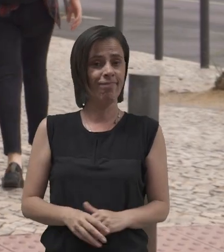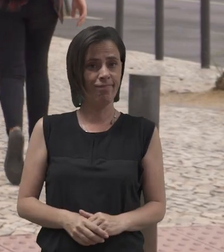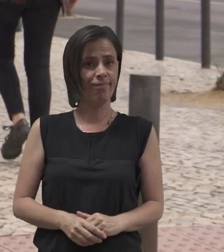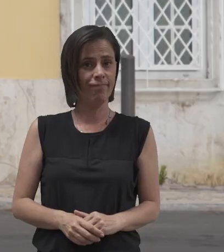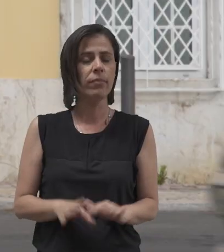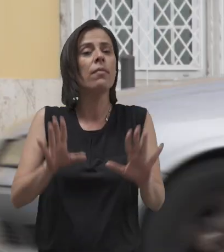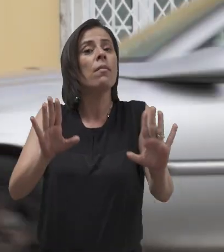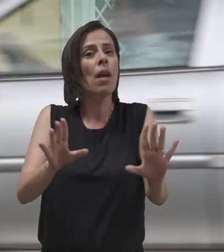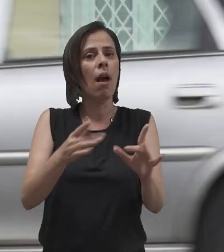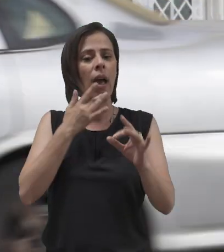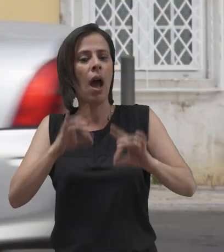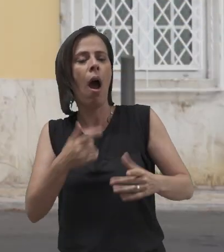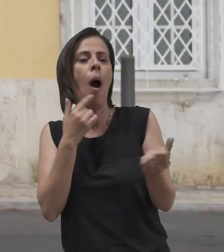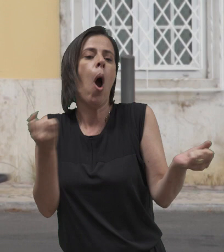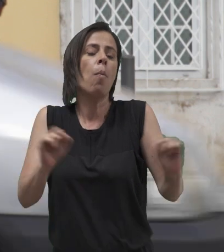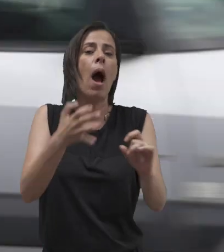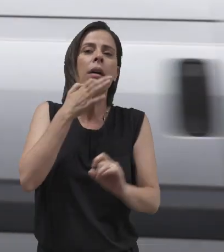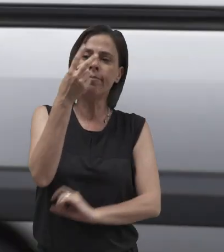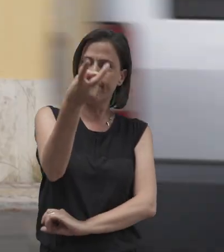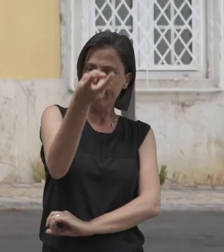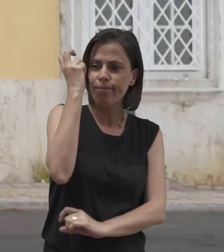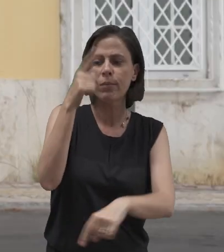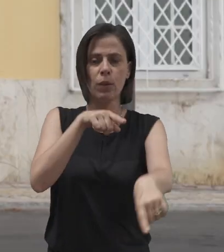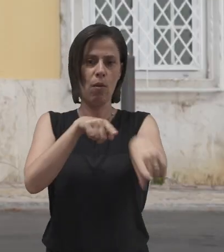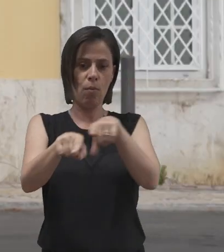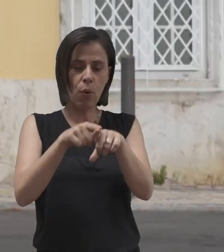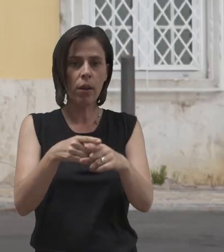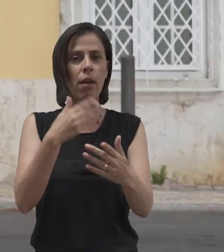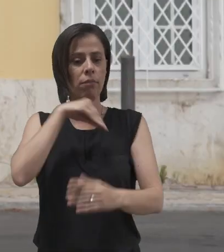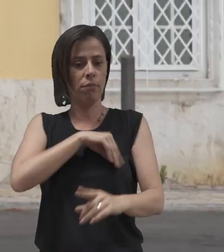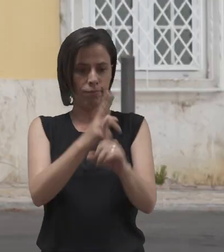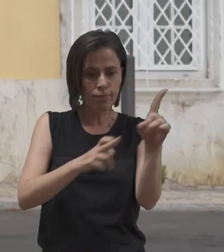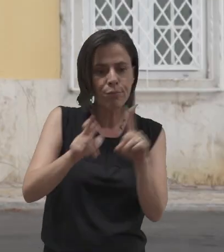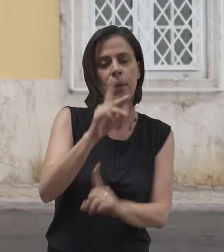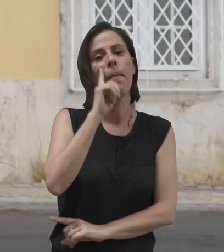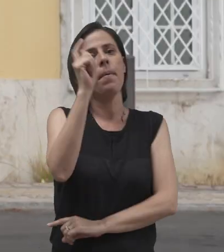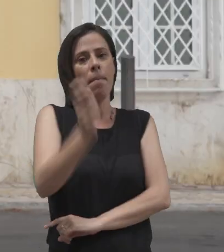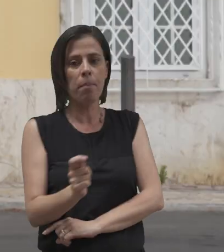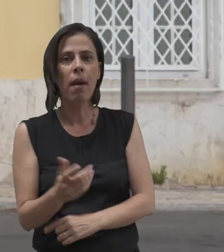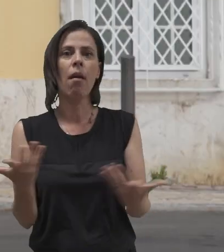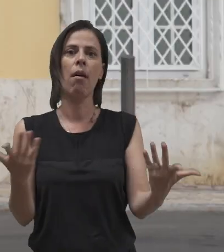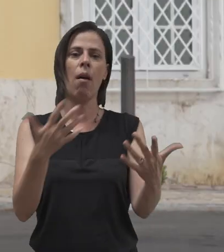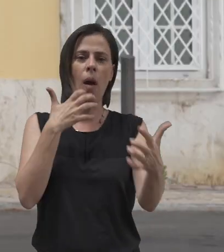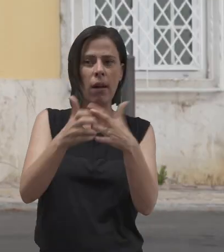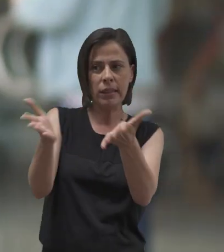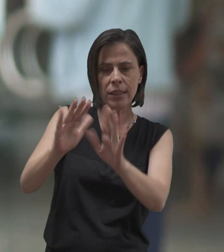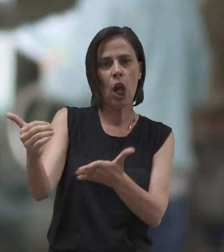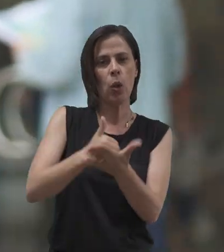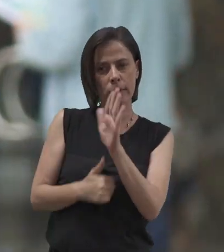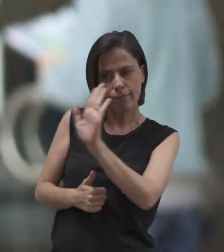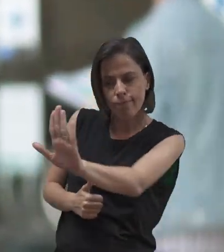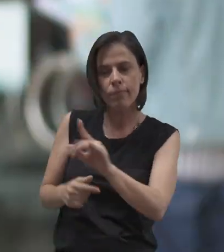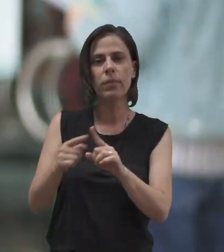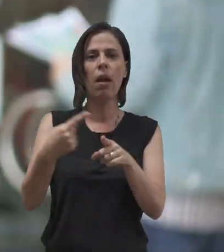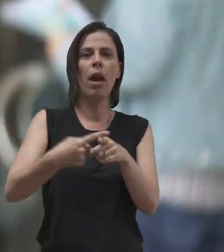Nada disto é inevitável. Basta coragem política para aumentar salários e pensões, enfrentar a especulação e lucros, enfrentar os